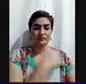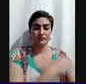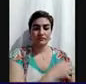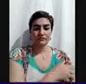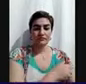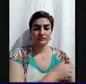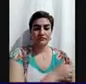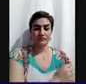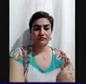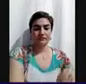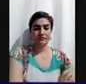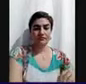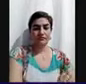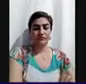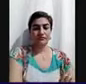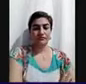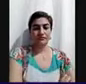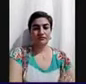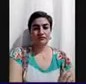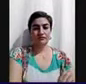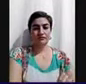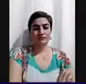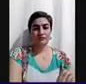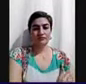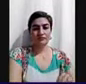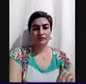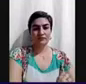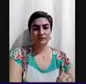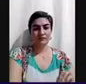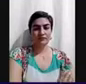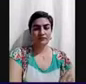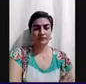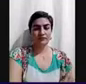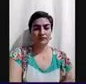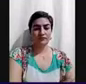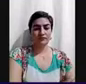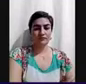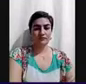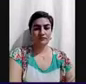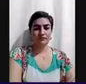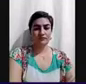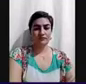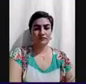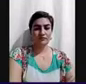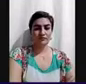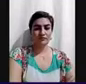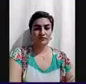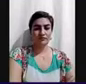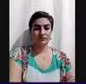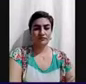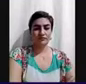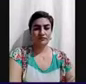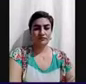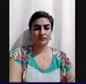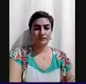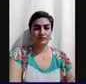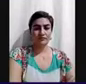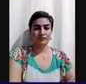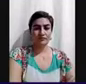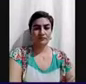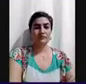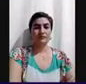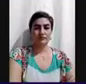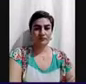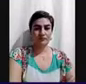virtualmente veja que hoje virtualmente poderia ser um sinônimo da tecnotel para espiritualmente